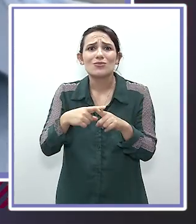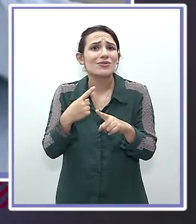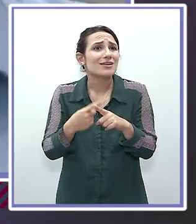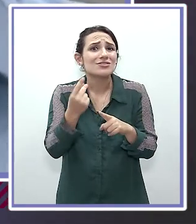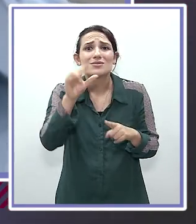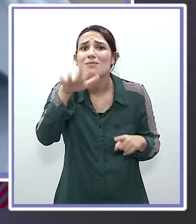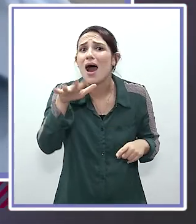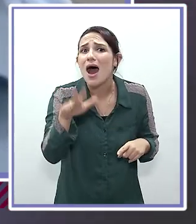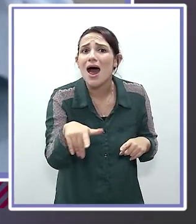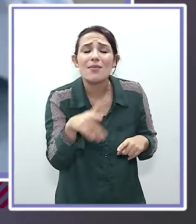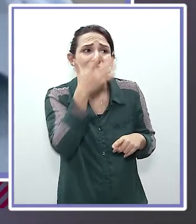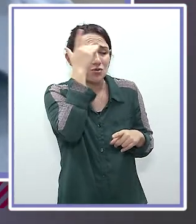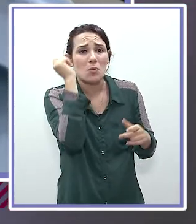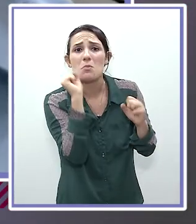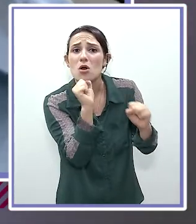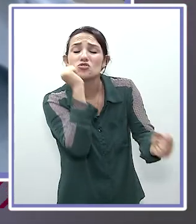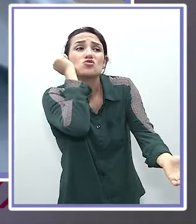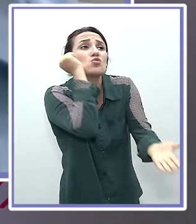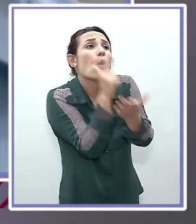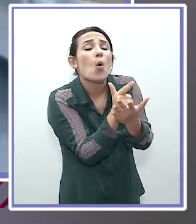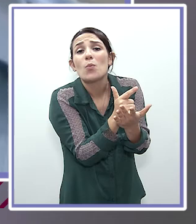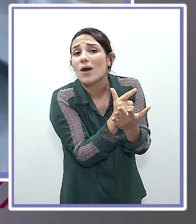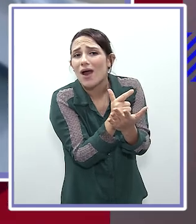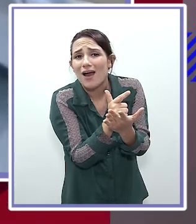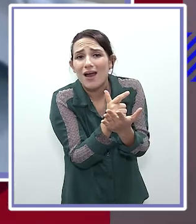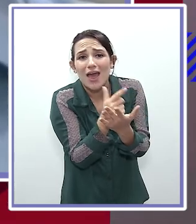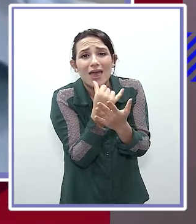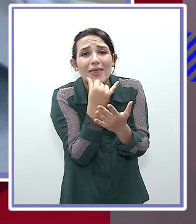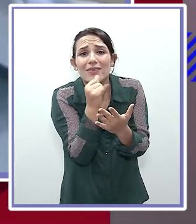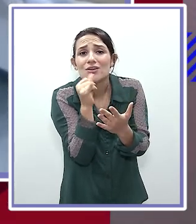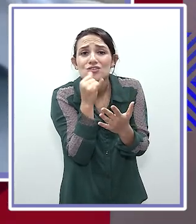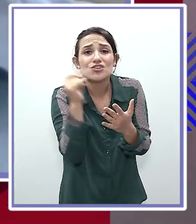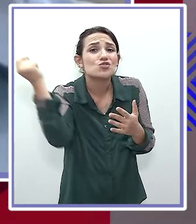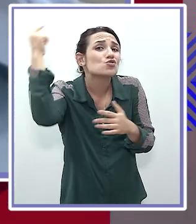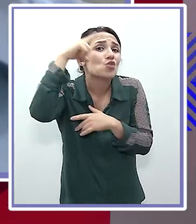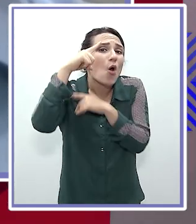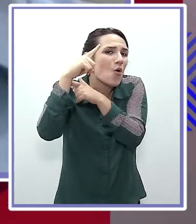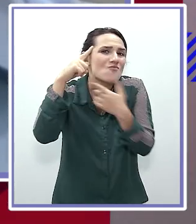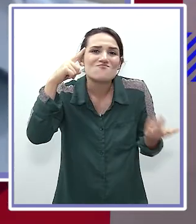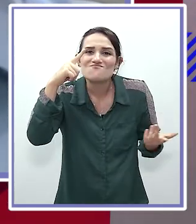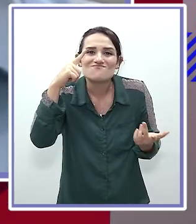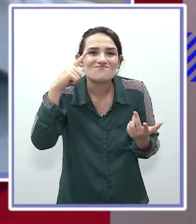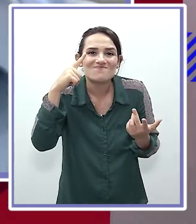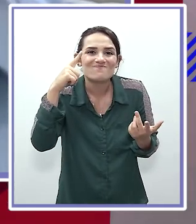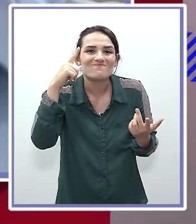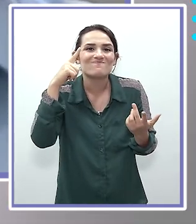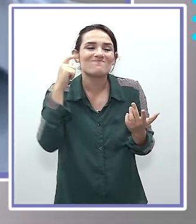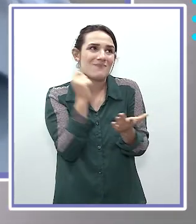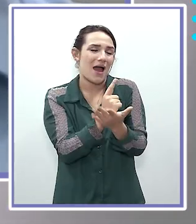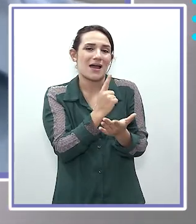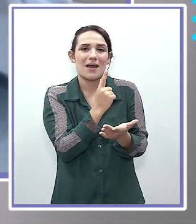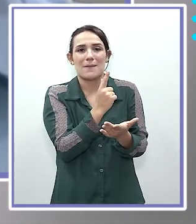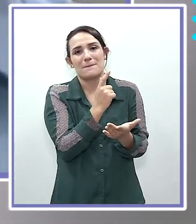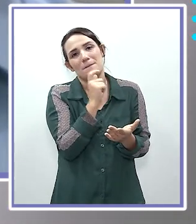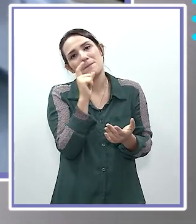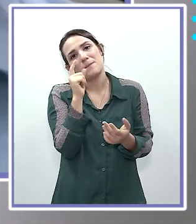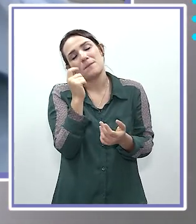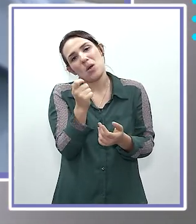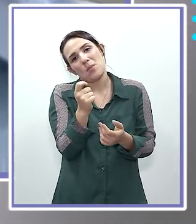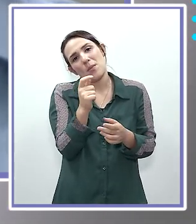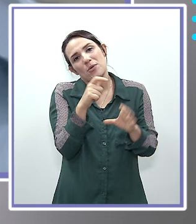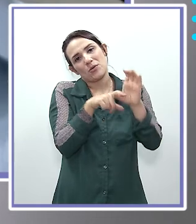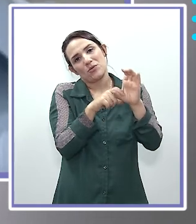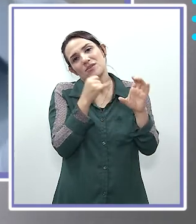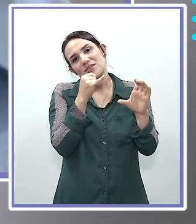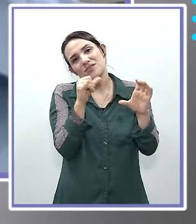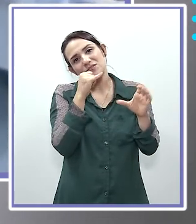E isso tudo vai beneficiar não só um proprietário, né, ou uma rede de proprietários que comprou uma usina, mas todos